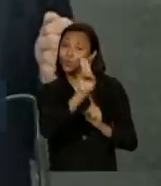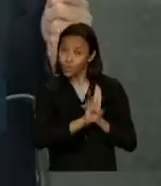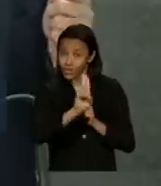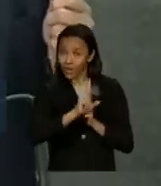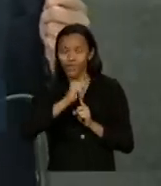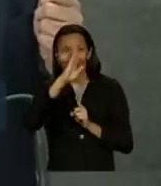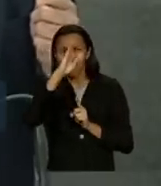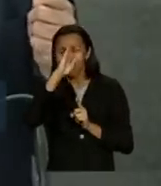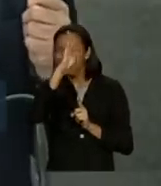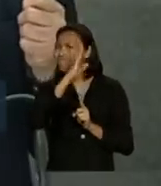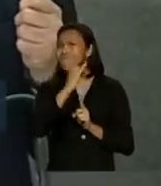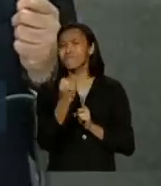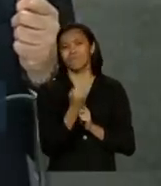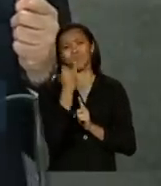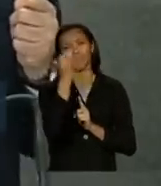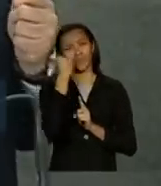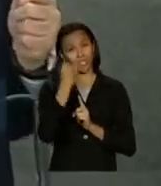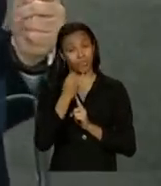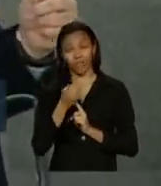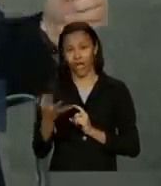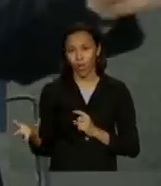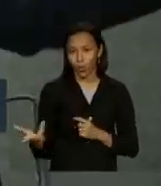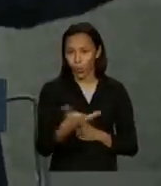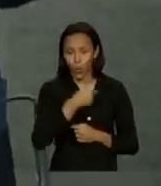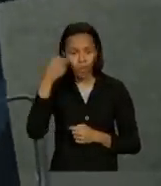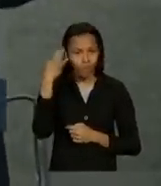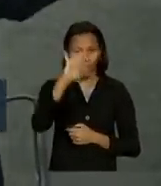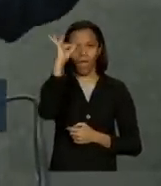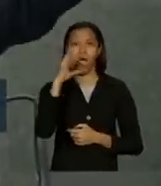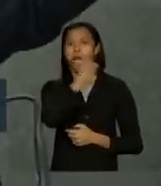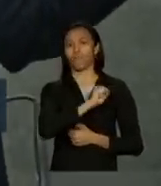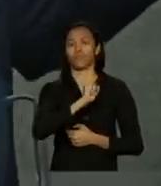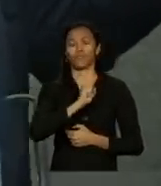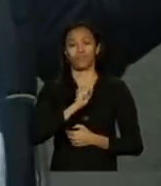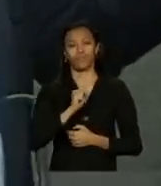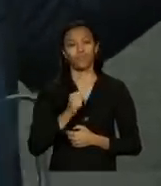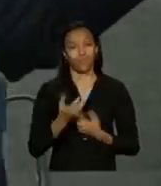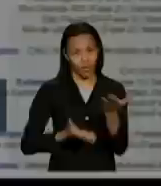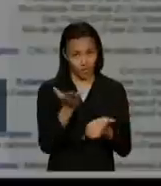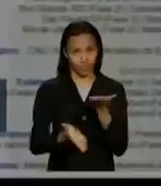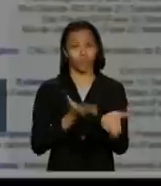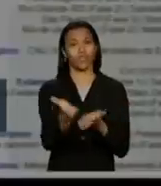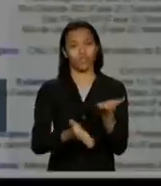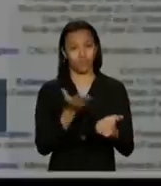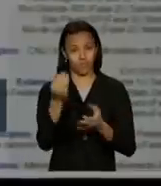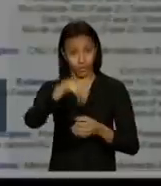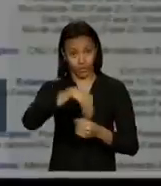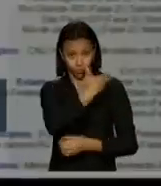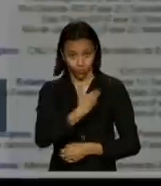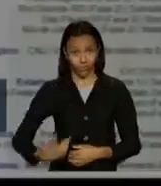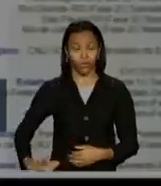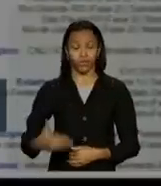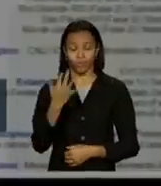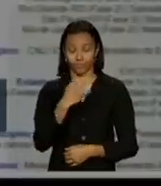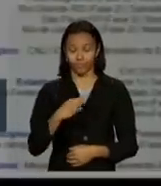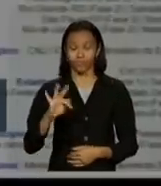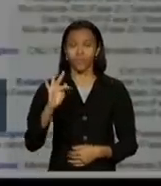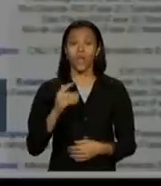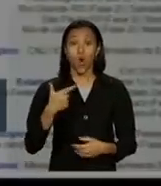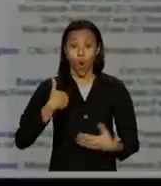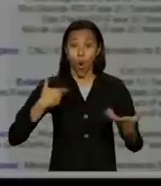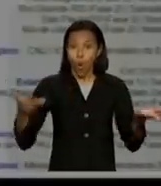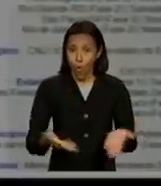para buscar a maximização da eficiência eu aqui gosto gostaria de fazer dois três exemplos né eu hoje